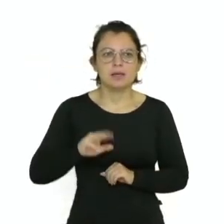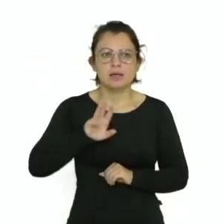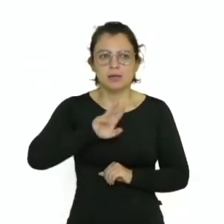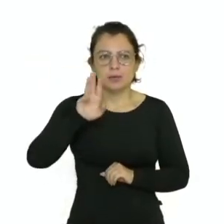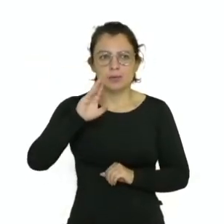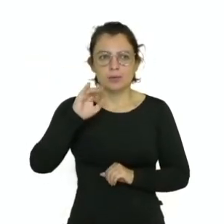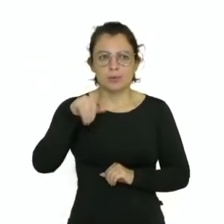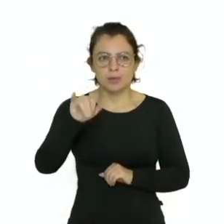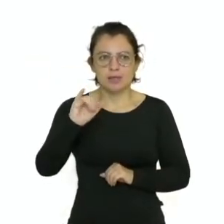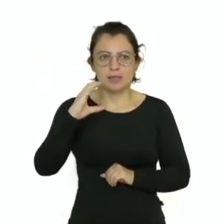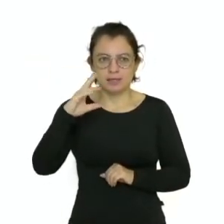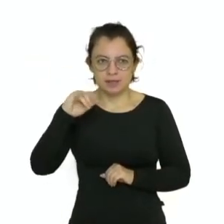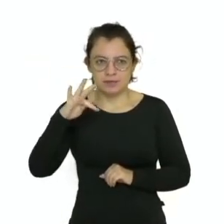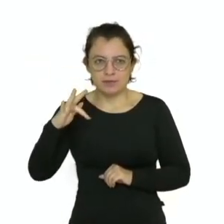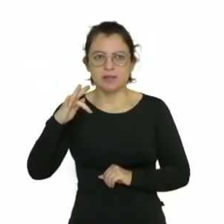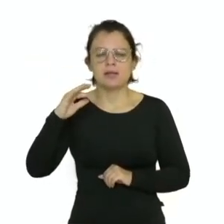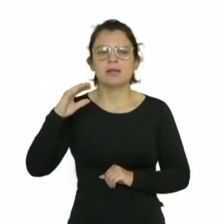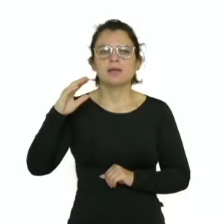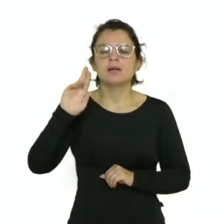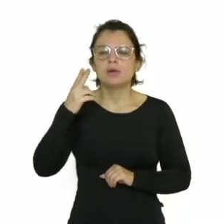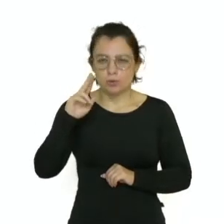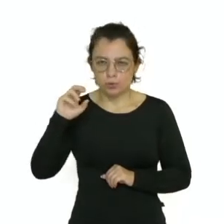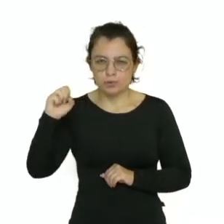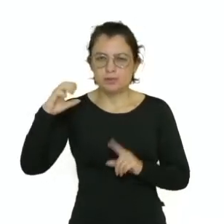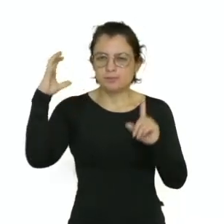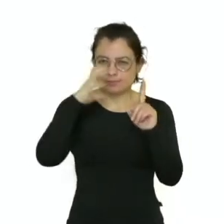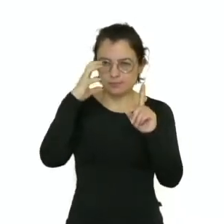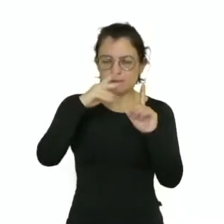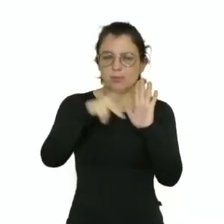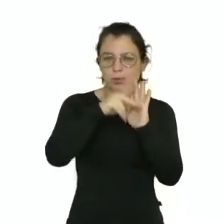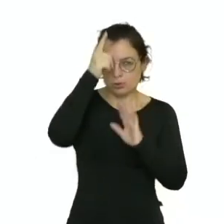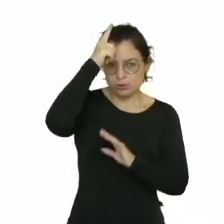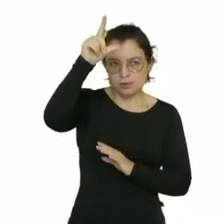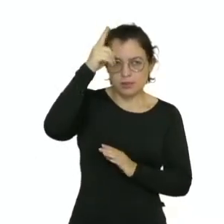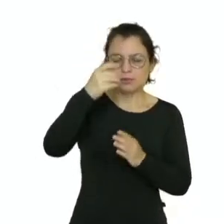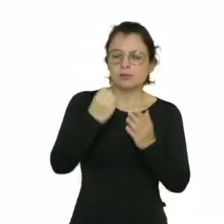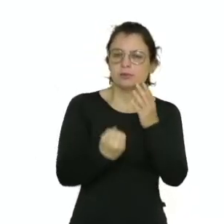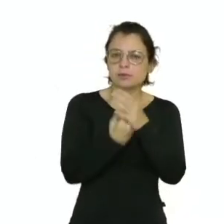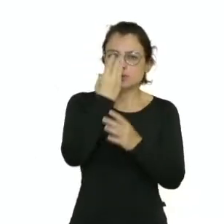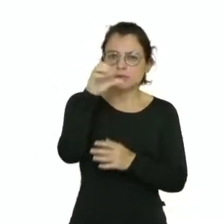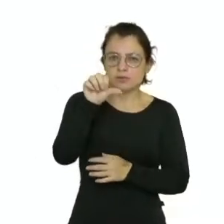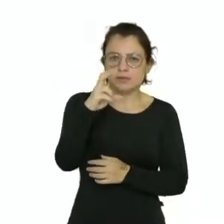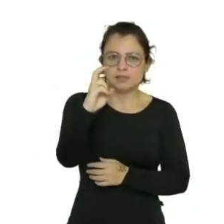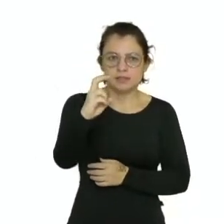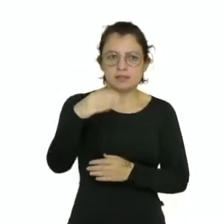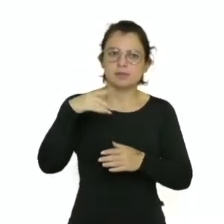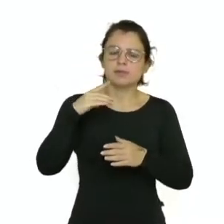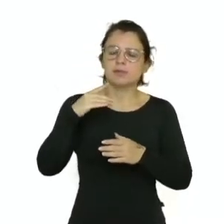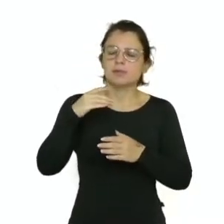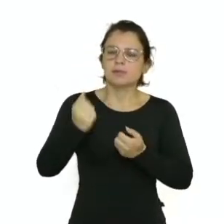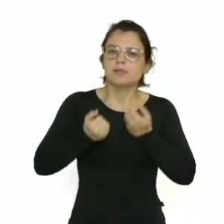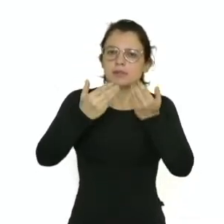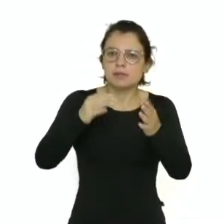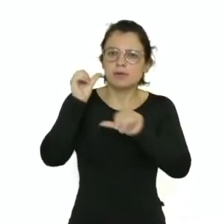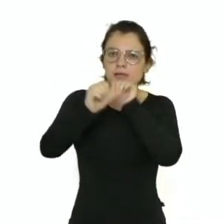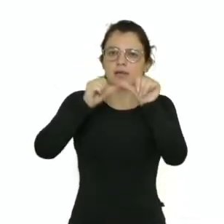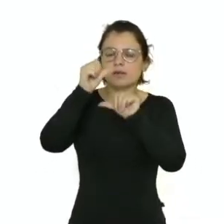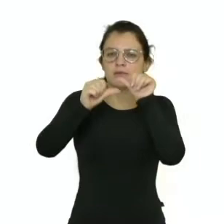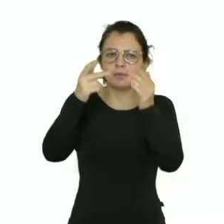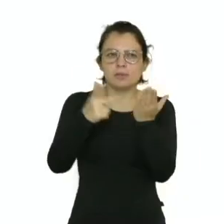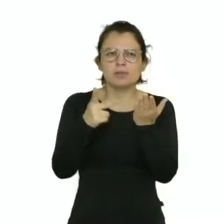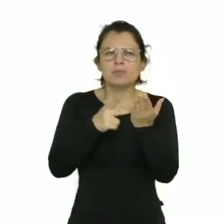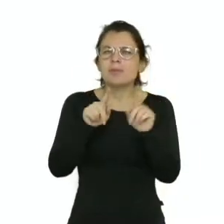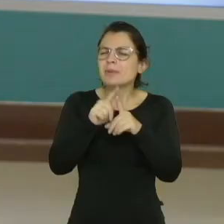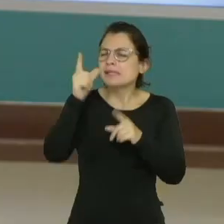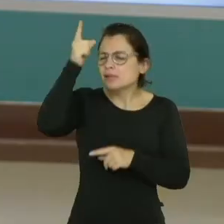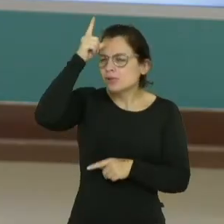Hus, Martinho Lutero desenvolveu as 95 teses e assim promoveu a reforma protestante. O que